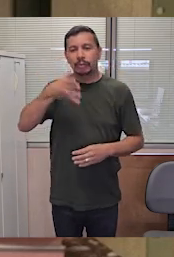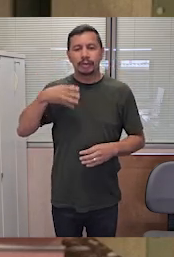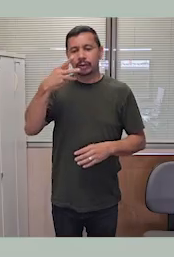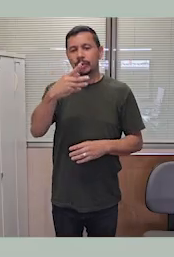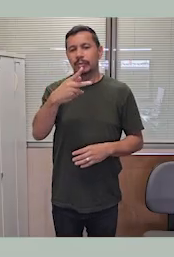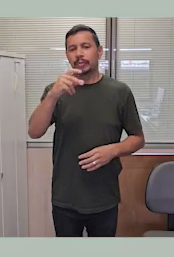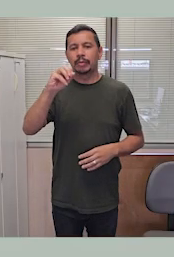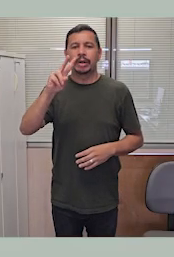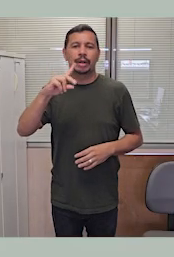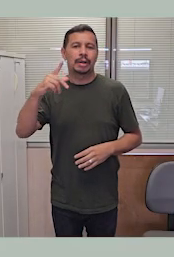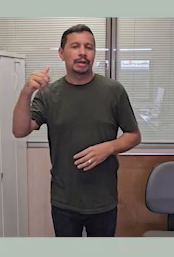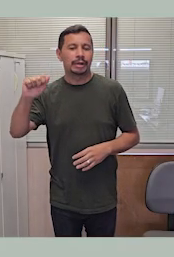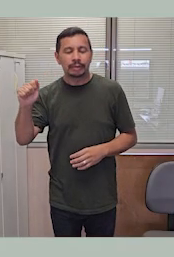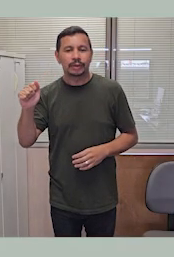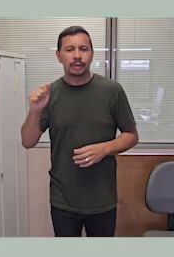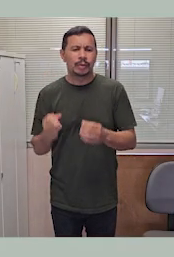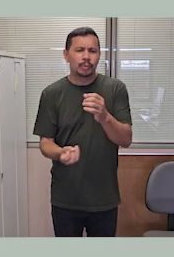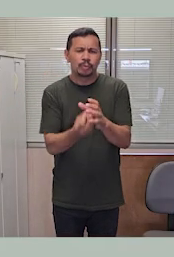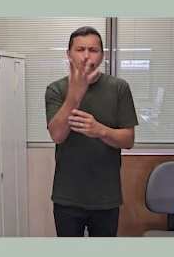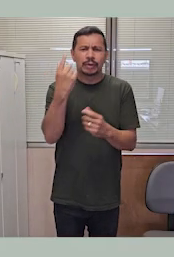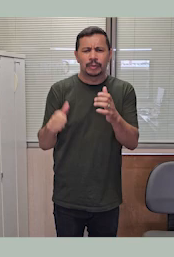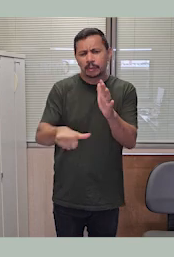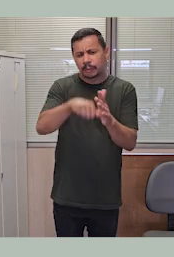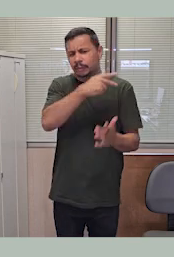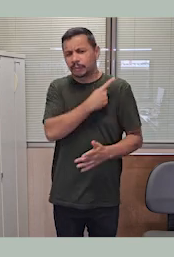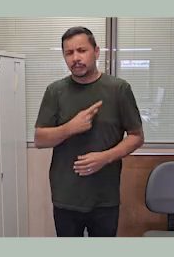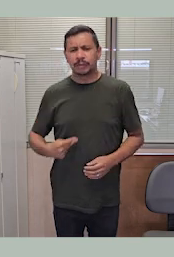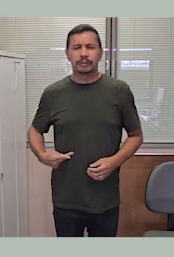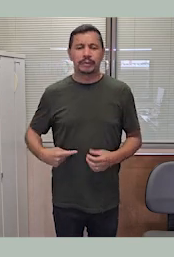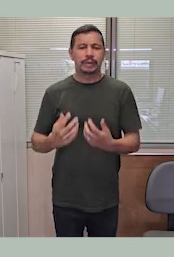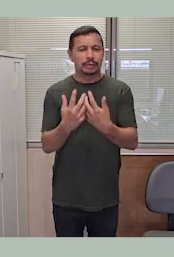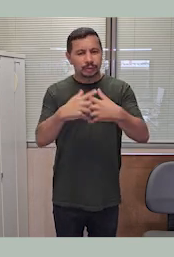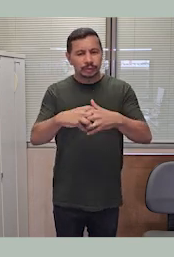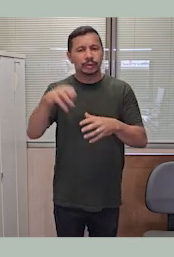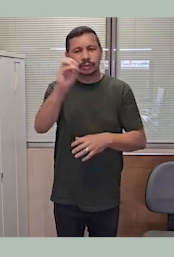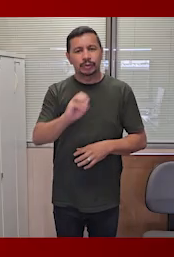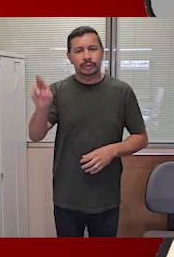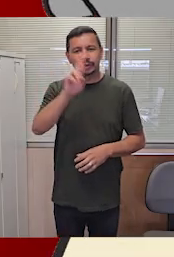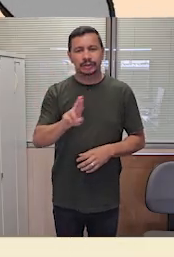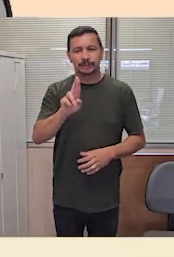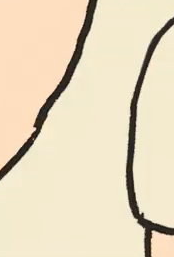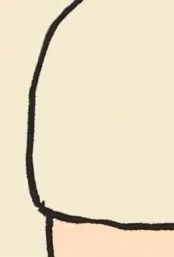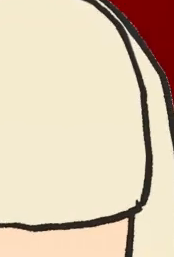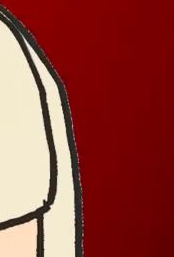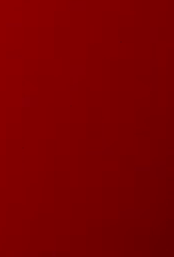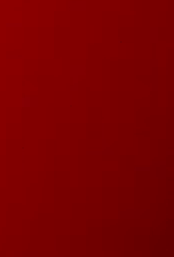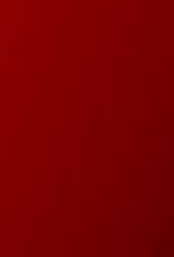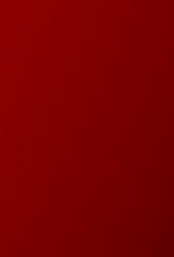Del Papa, que foi fundador e primeiro presidente do Sindicato dos Metalúrgicos de Osasco e região.